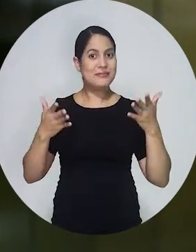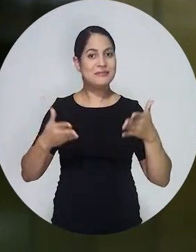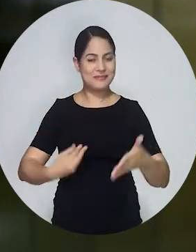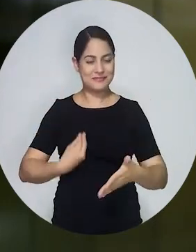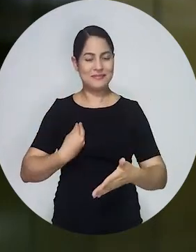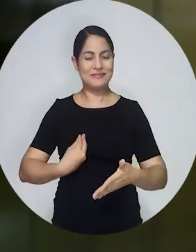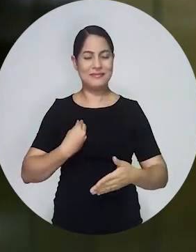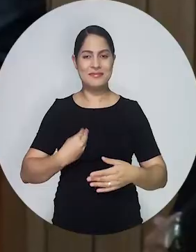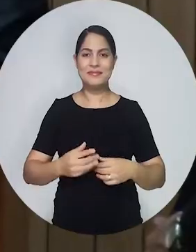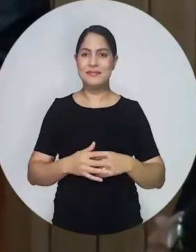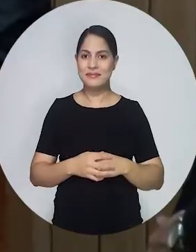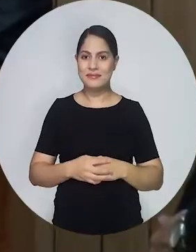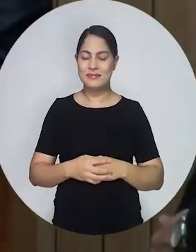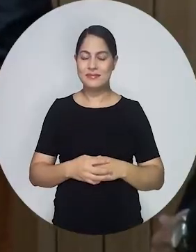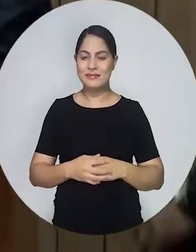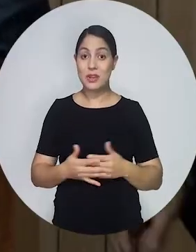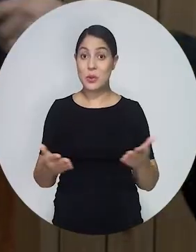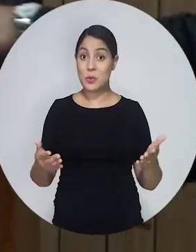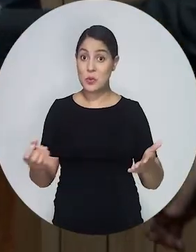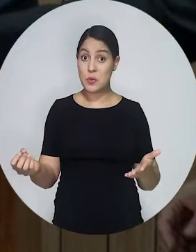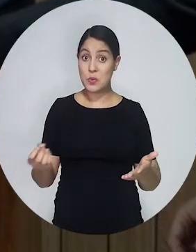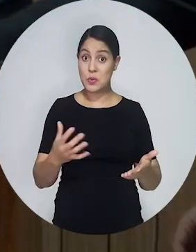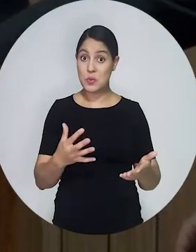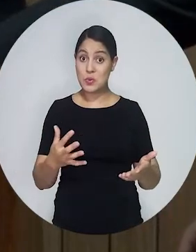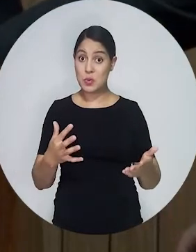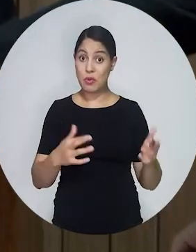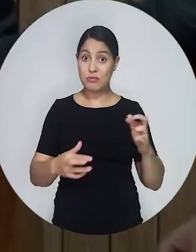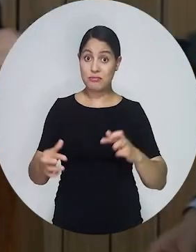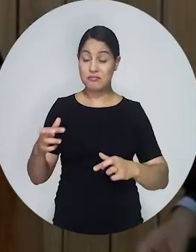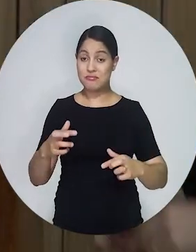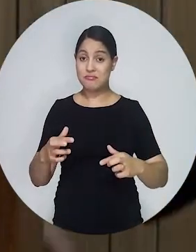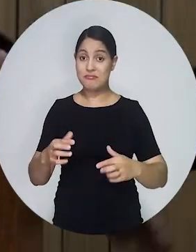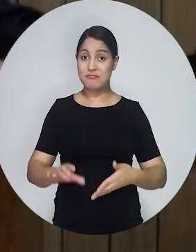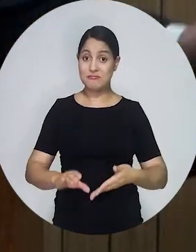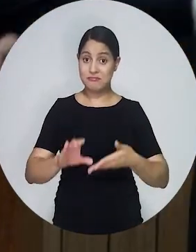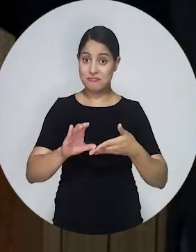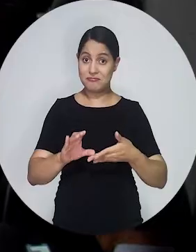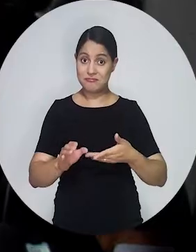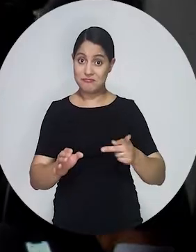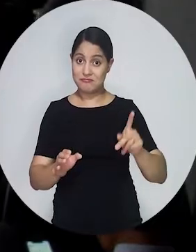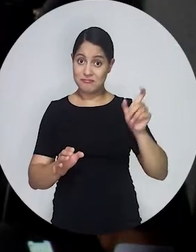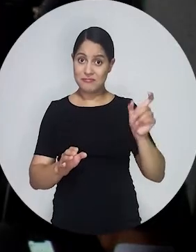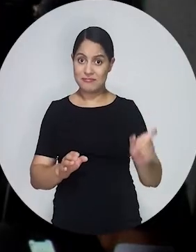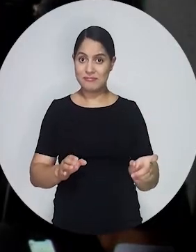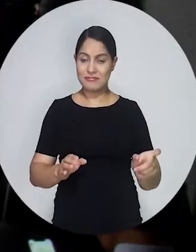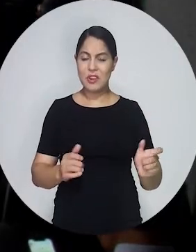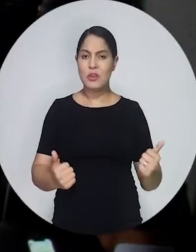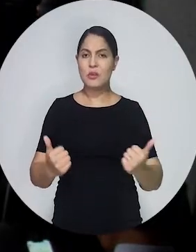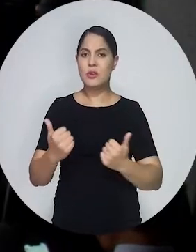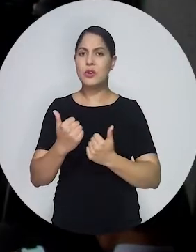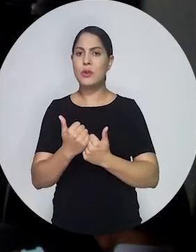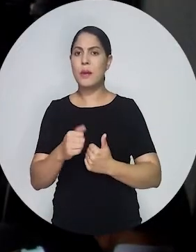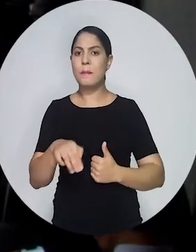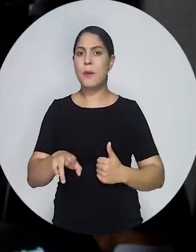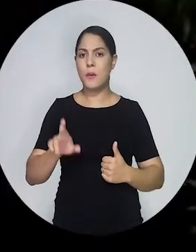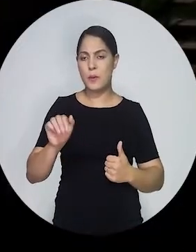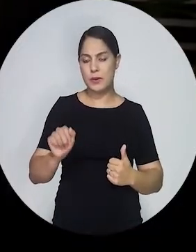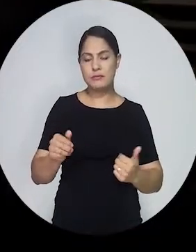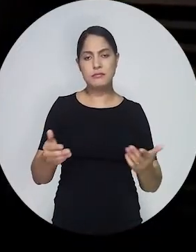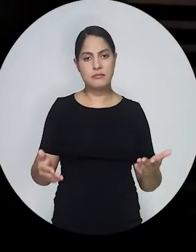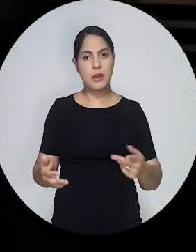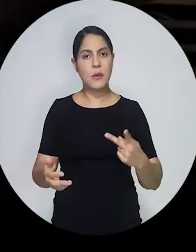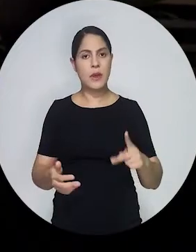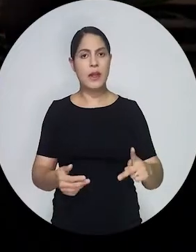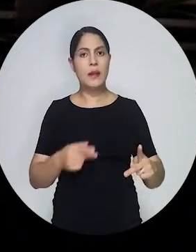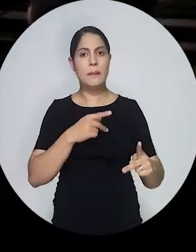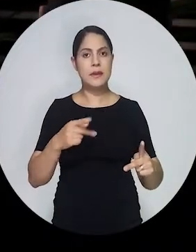da solenidade. O novo corregedor substitui a ministra Maria Tereza de Assis Moura, empossada no cargo de presidente do STJ.